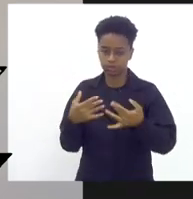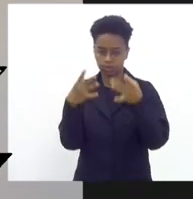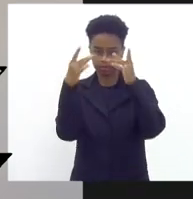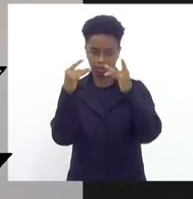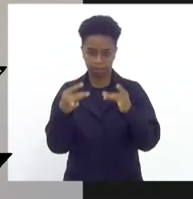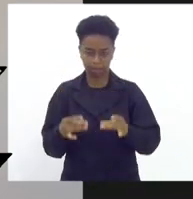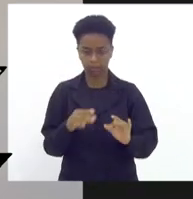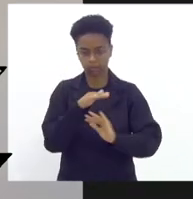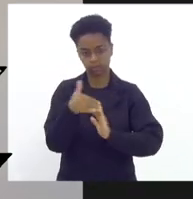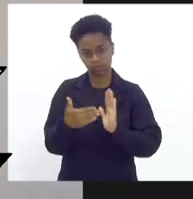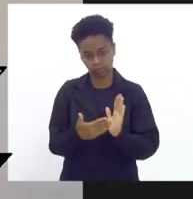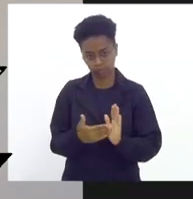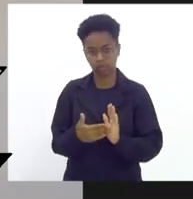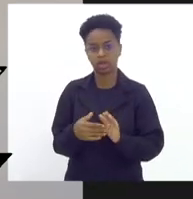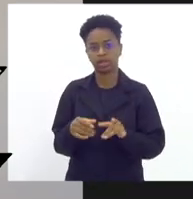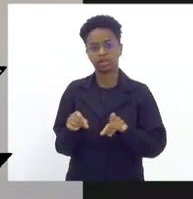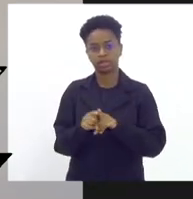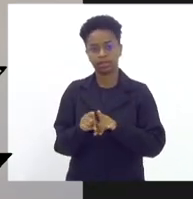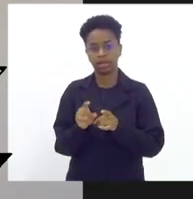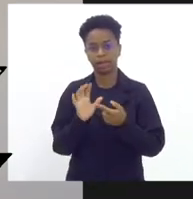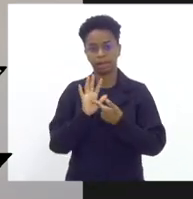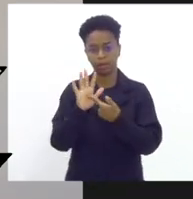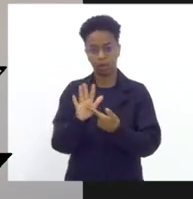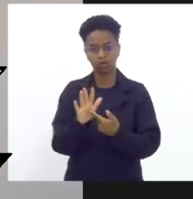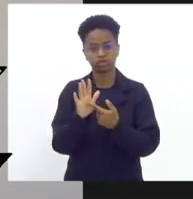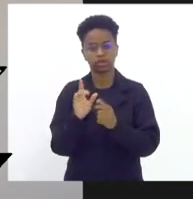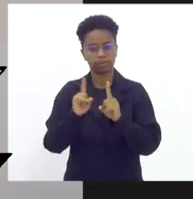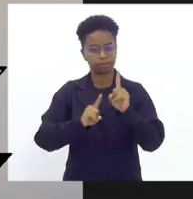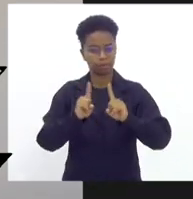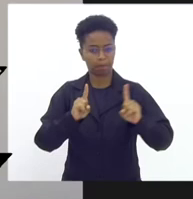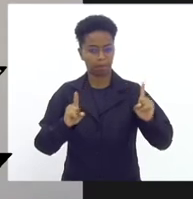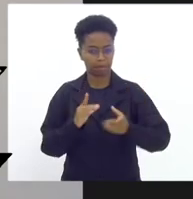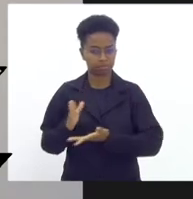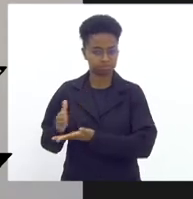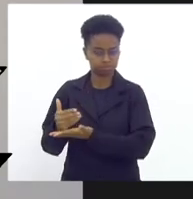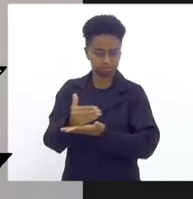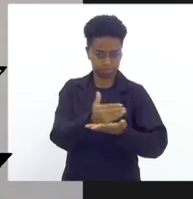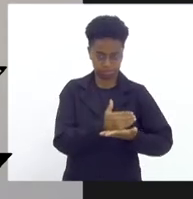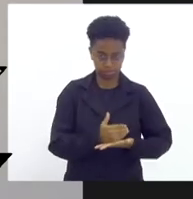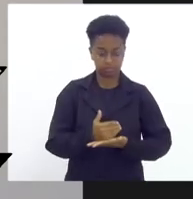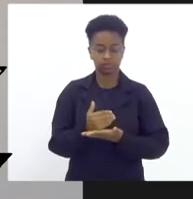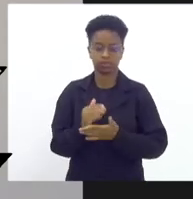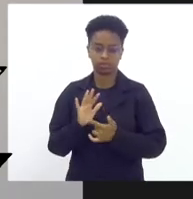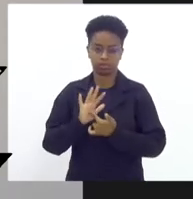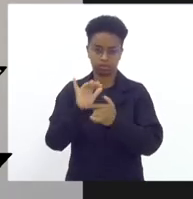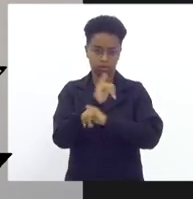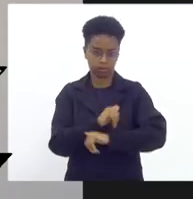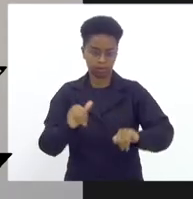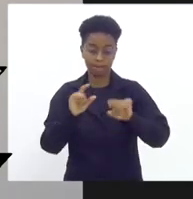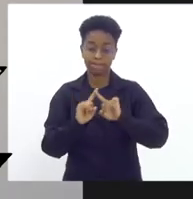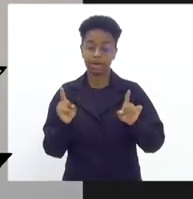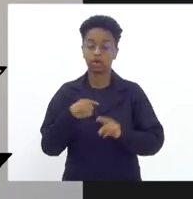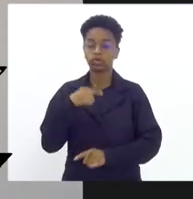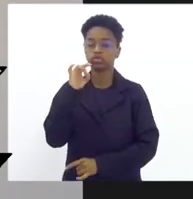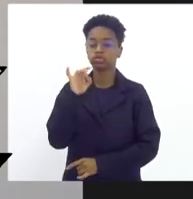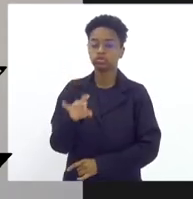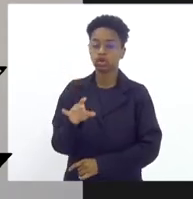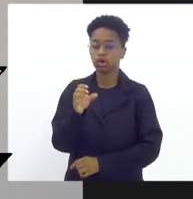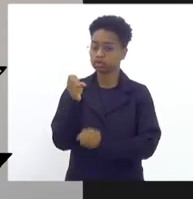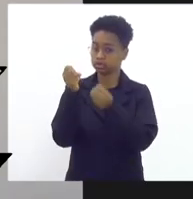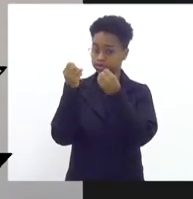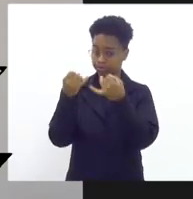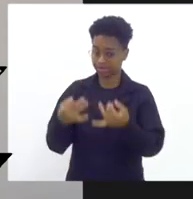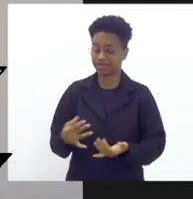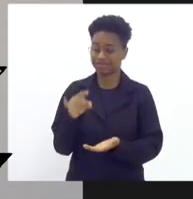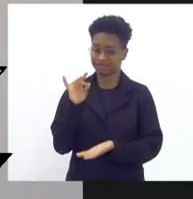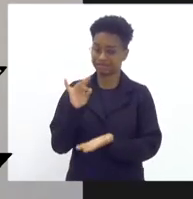e assim ela faz um levantamento né e divulga esses dados mas eu só vou assim ressaltar